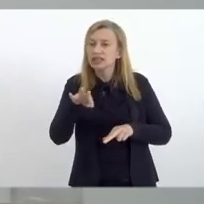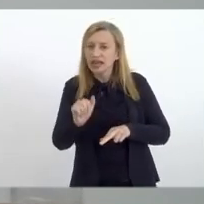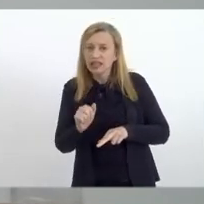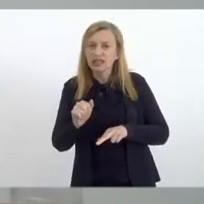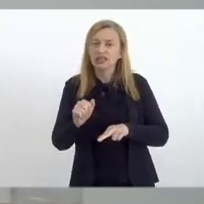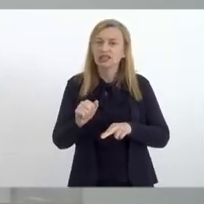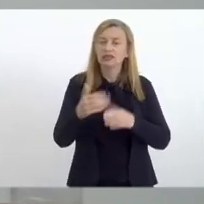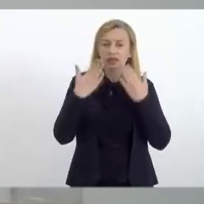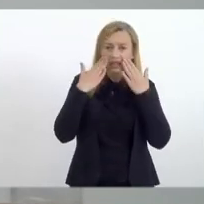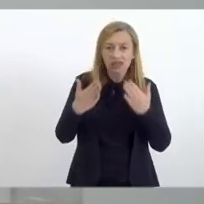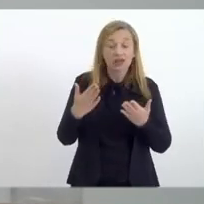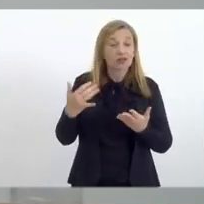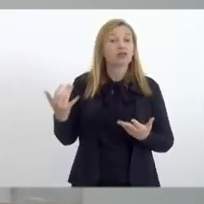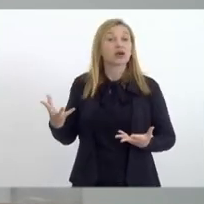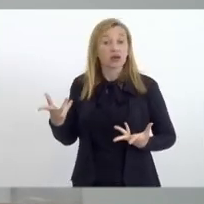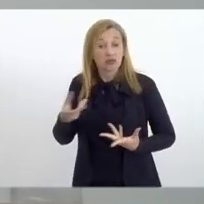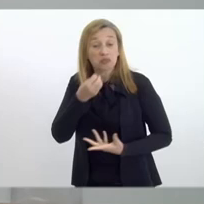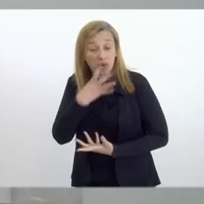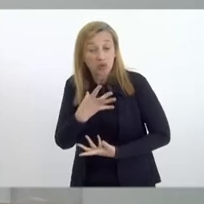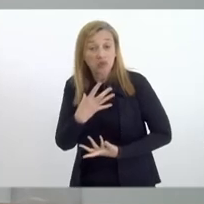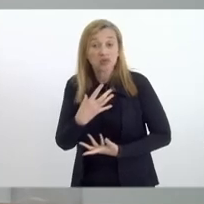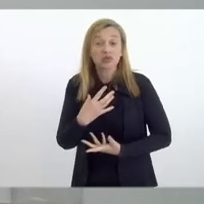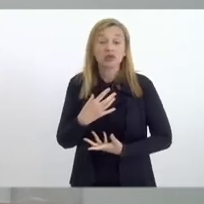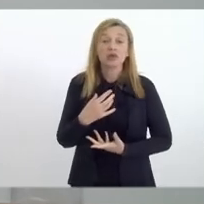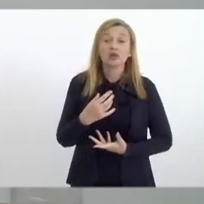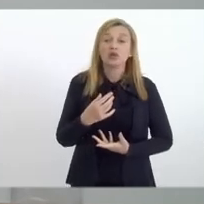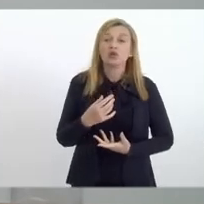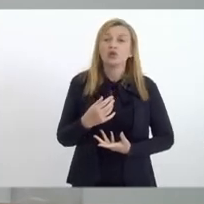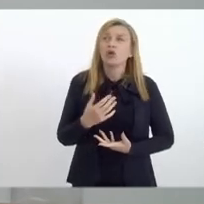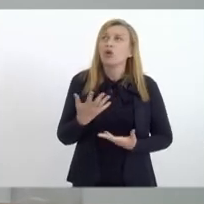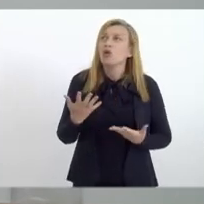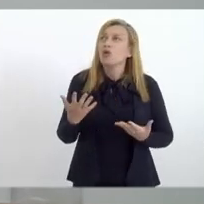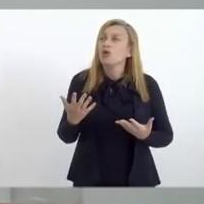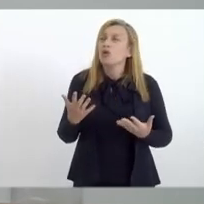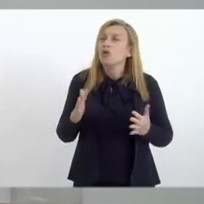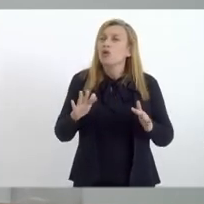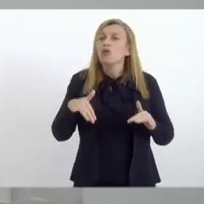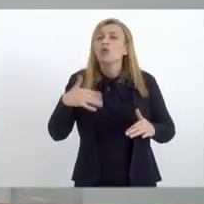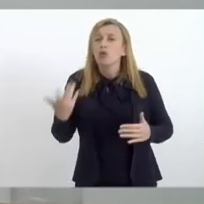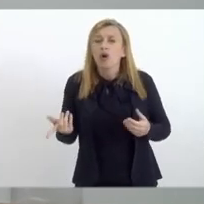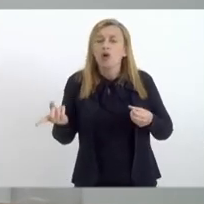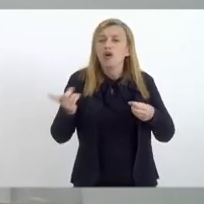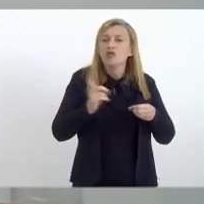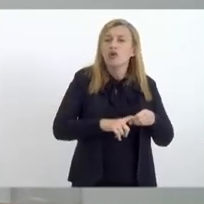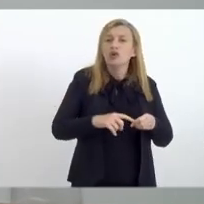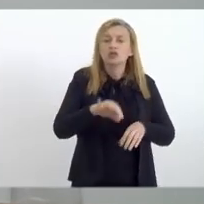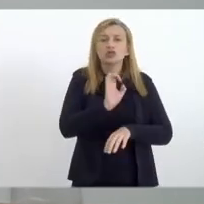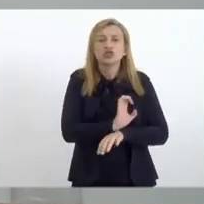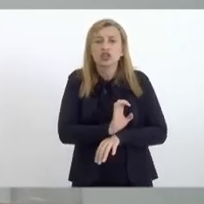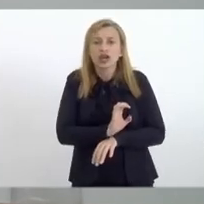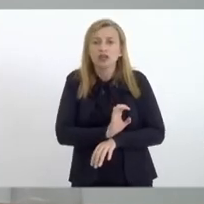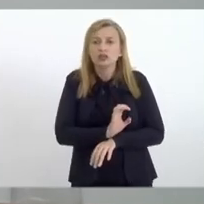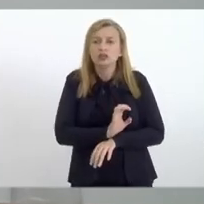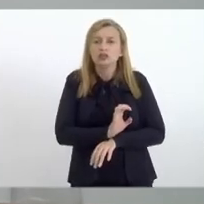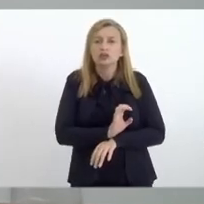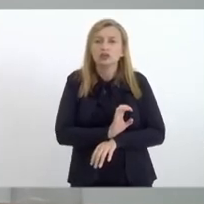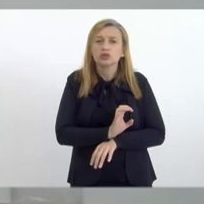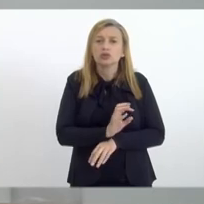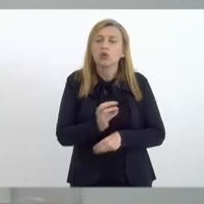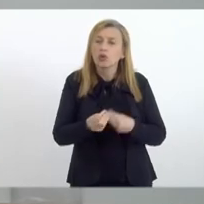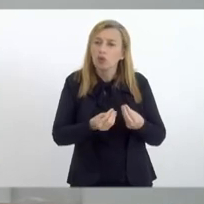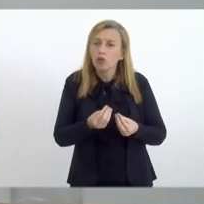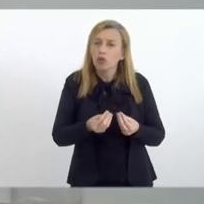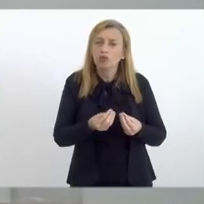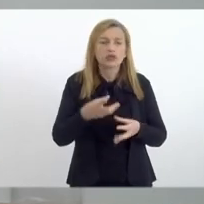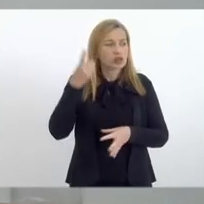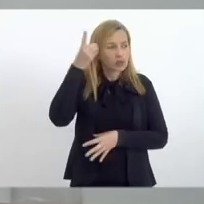é indispensável, o que faz, qual o retorno para o Estado disso, que, como bem disse o deputado